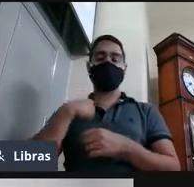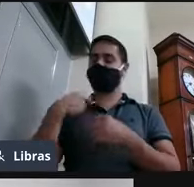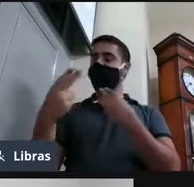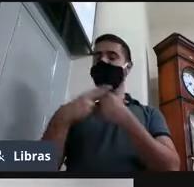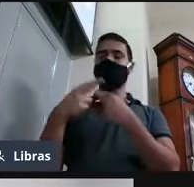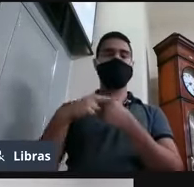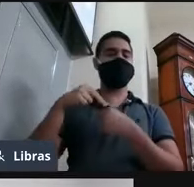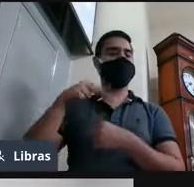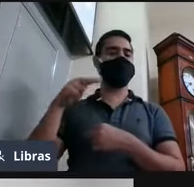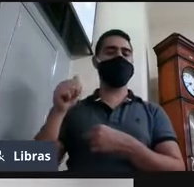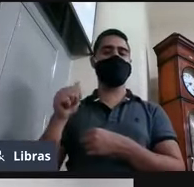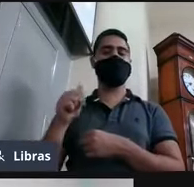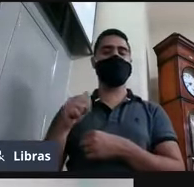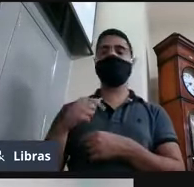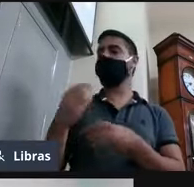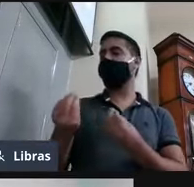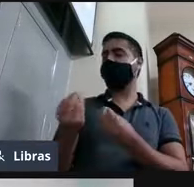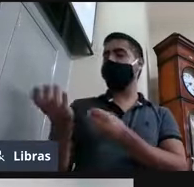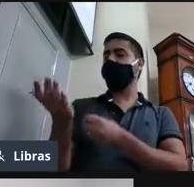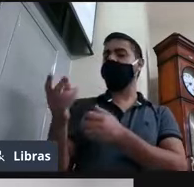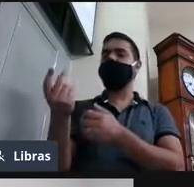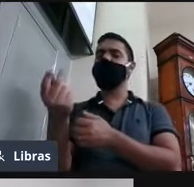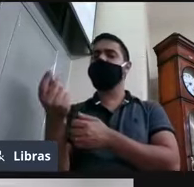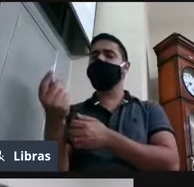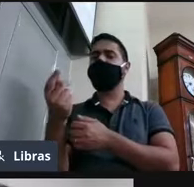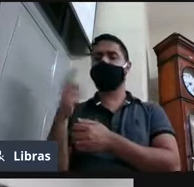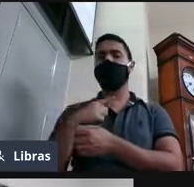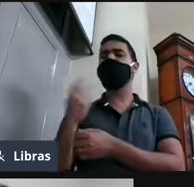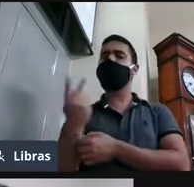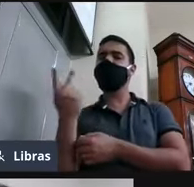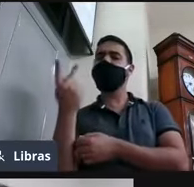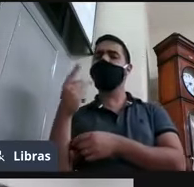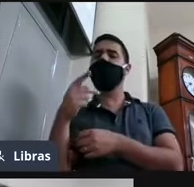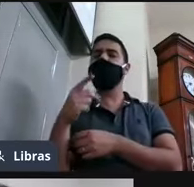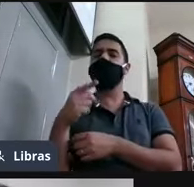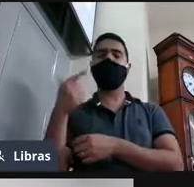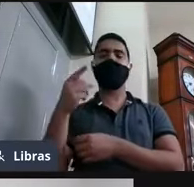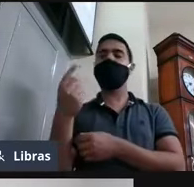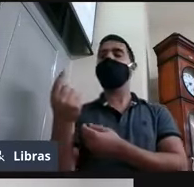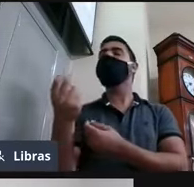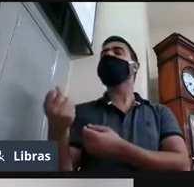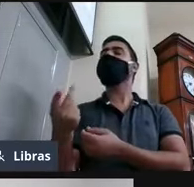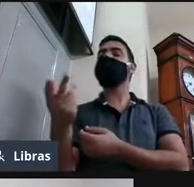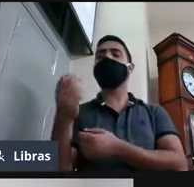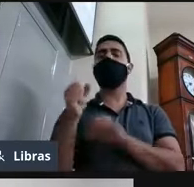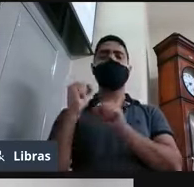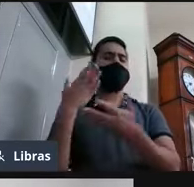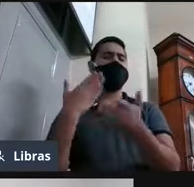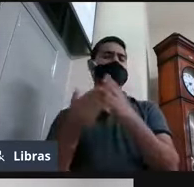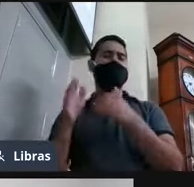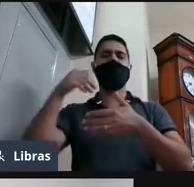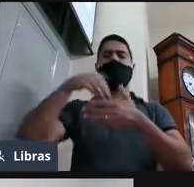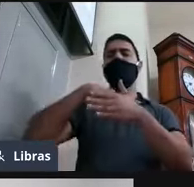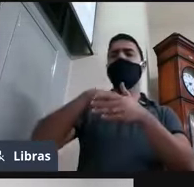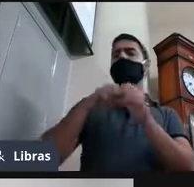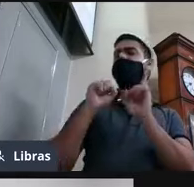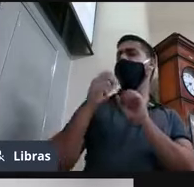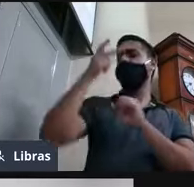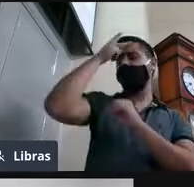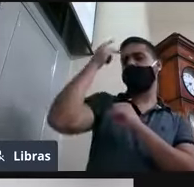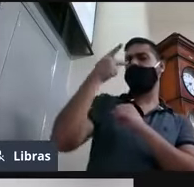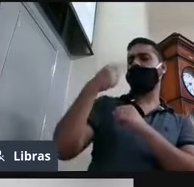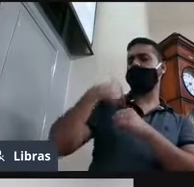minha vida, que eu nunca ofereci nada, que eu tenho valor. Eu não tenho preço, não. Perder a eleição, mas ninguém pode falar